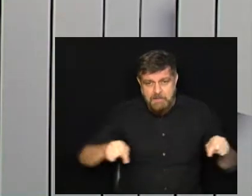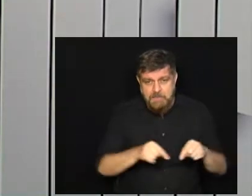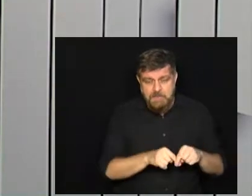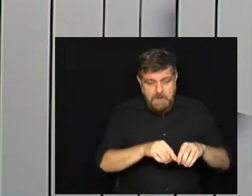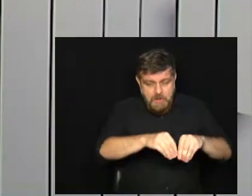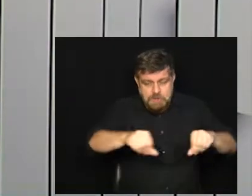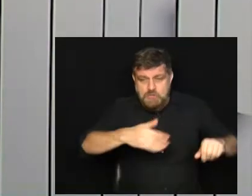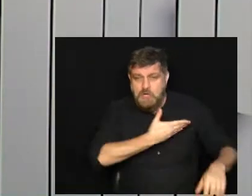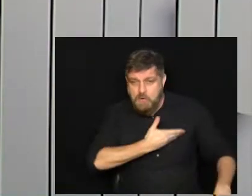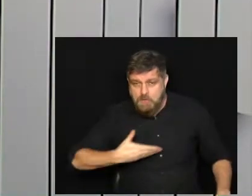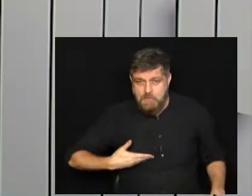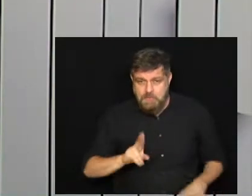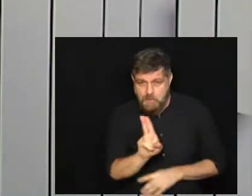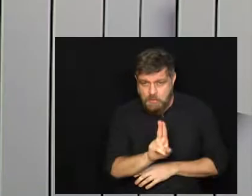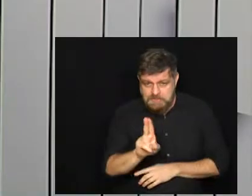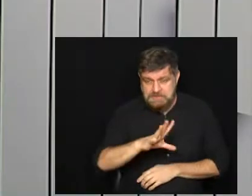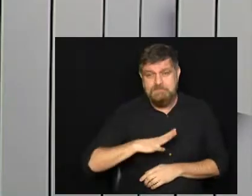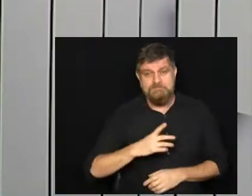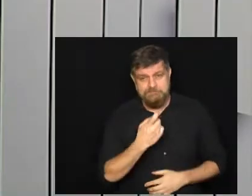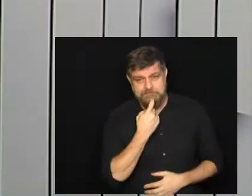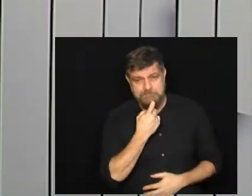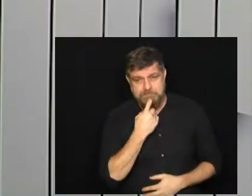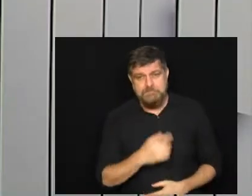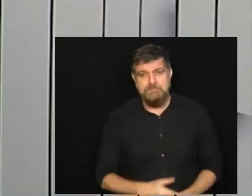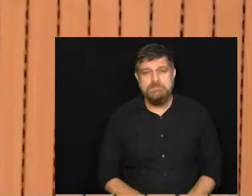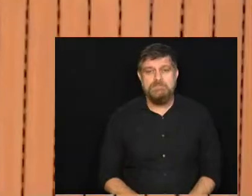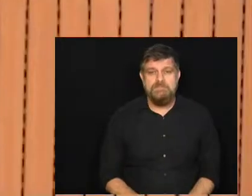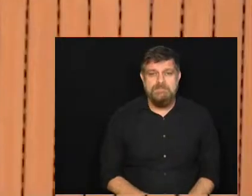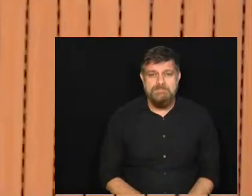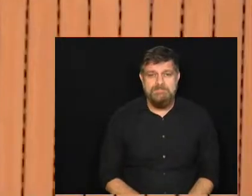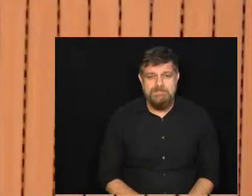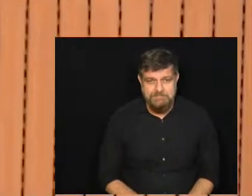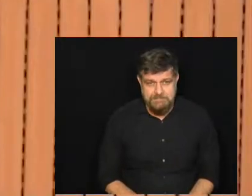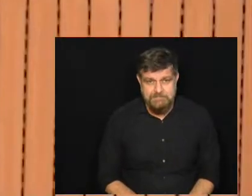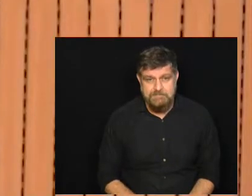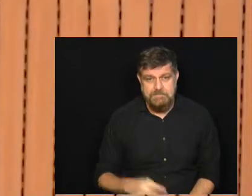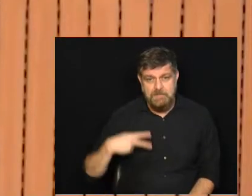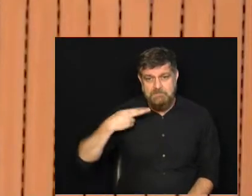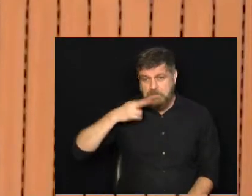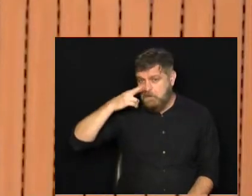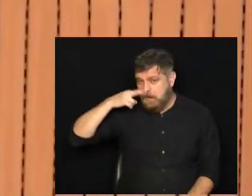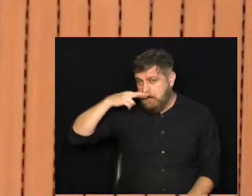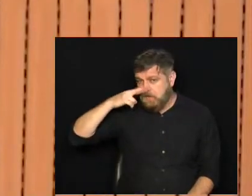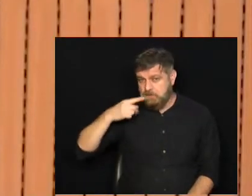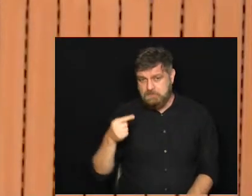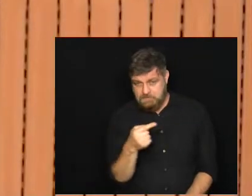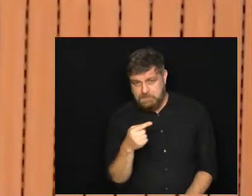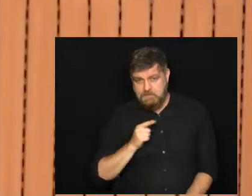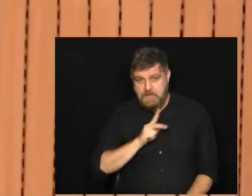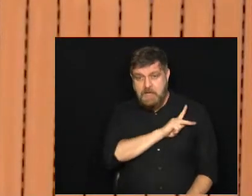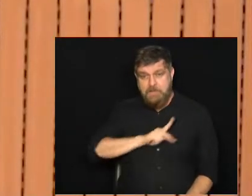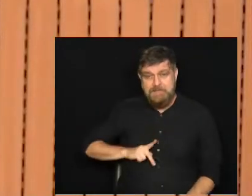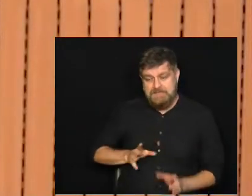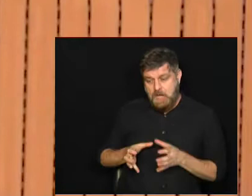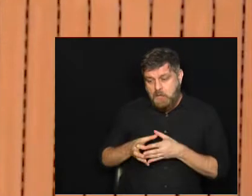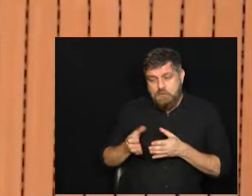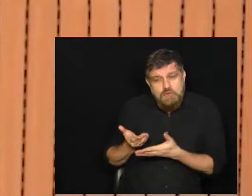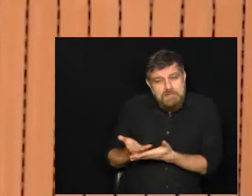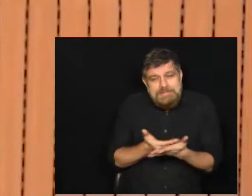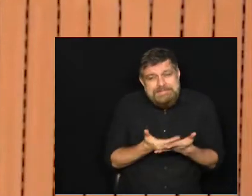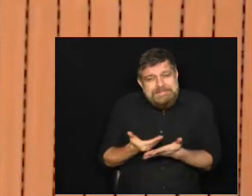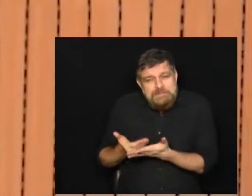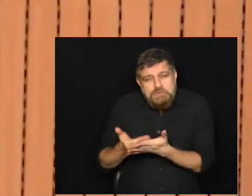do solo público na cidade de Campinas. O vereador Arnaldo Salvetti, presidente da Comissão Especial